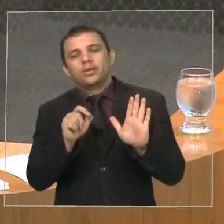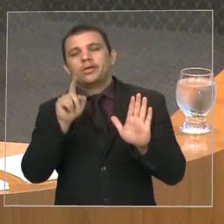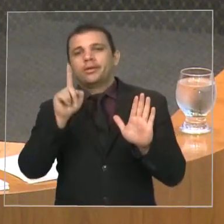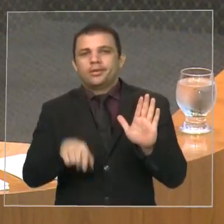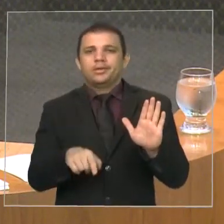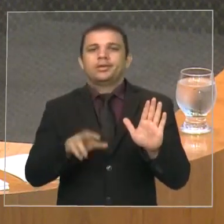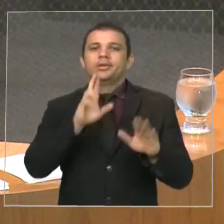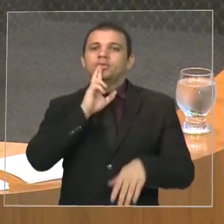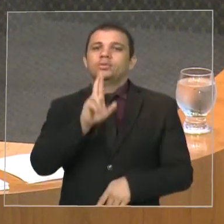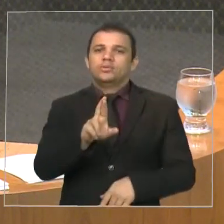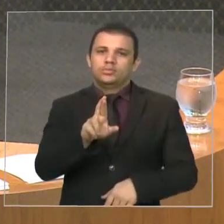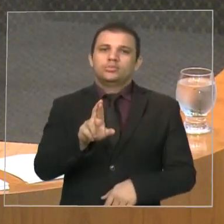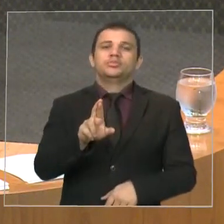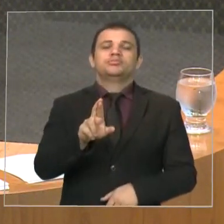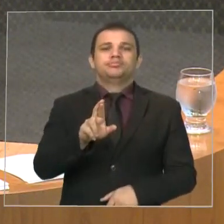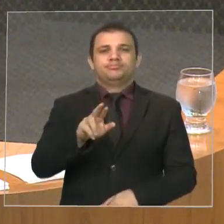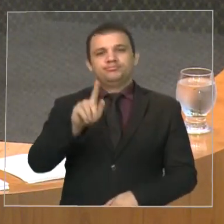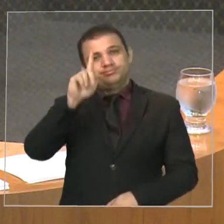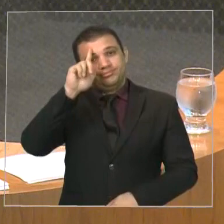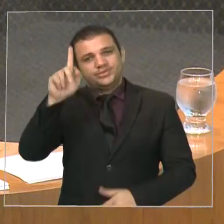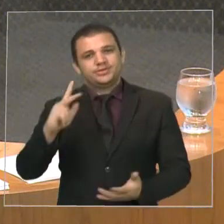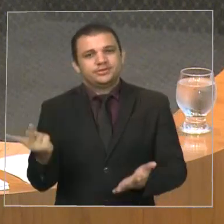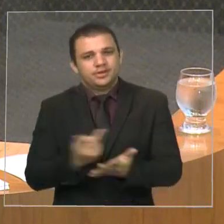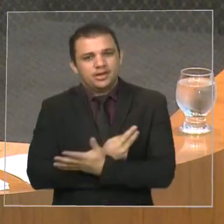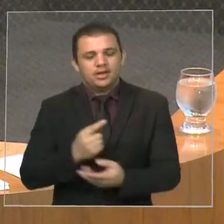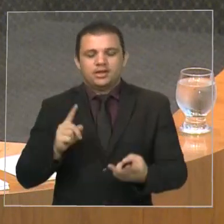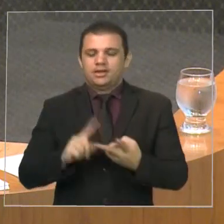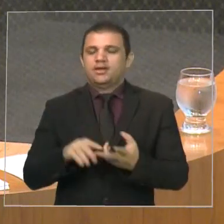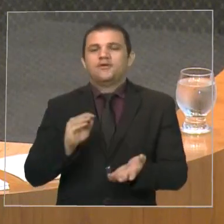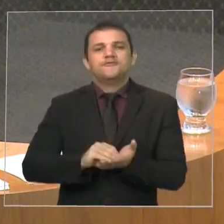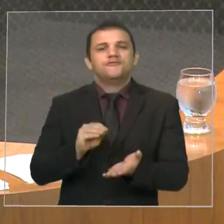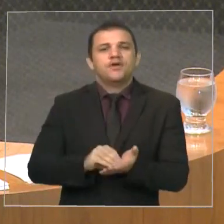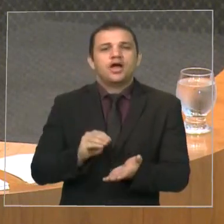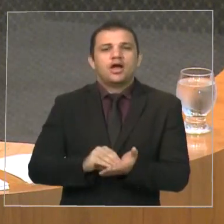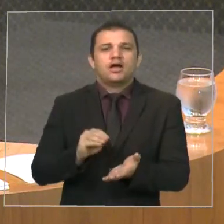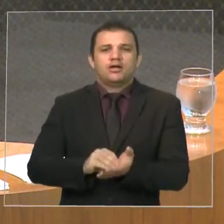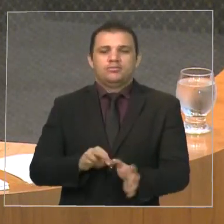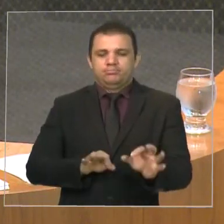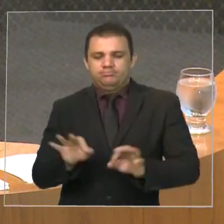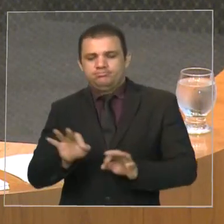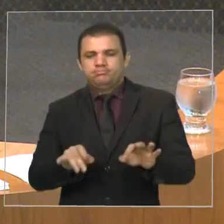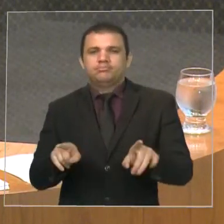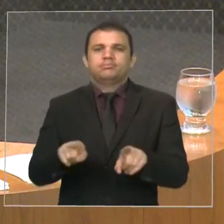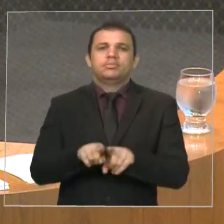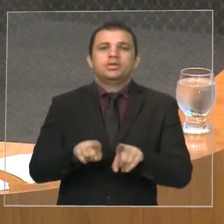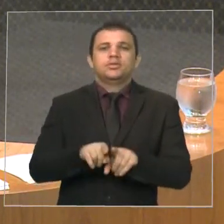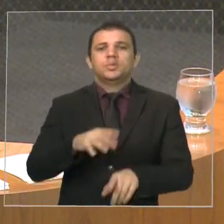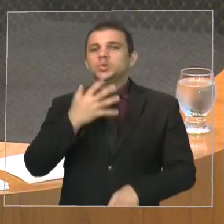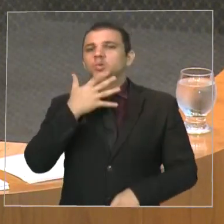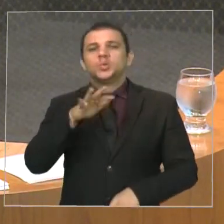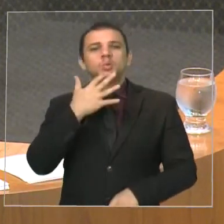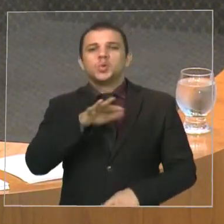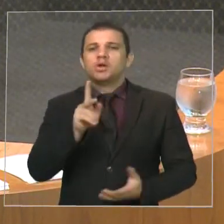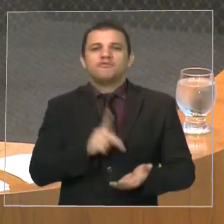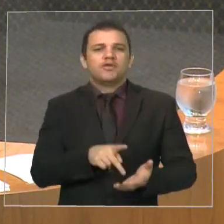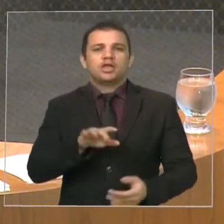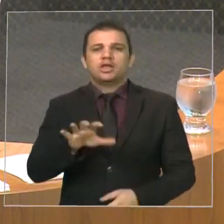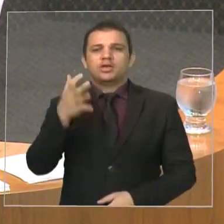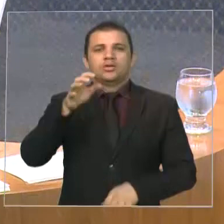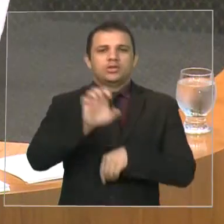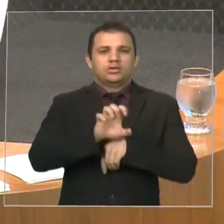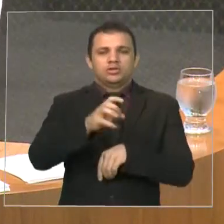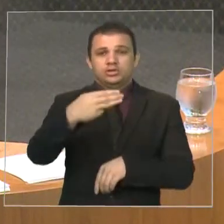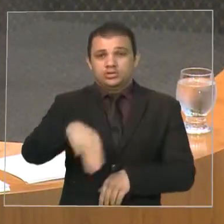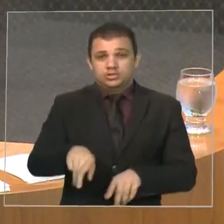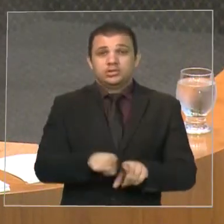gestão, despreparo, desconhecimento da realidade do Maranhão, ausência de